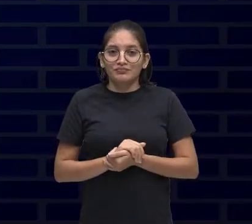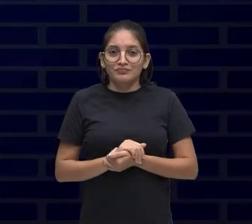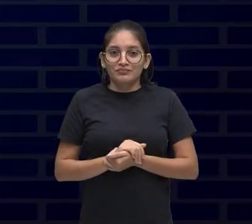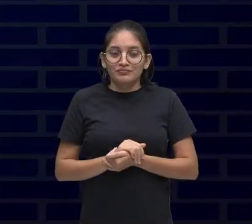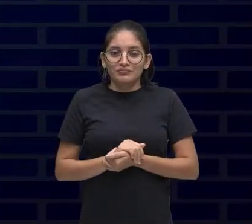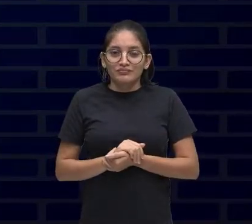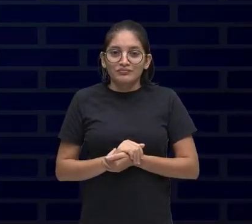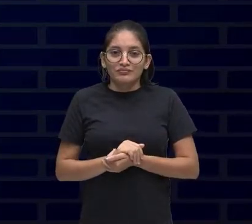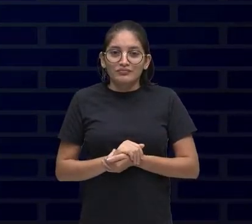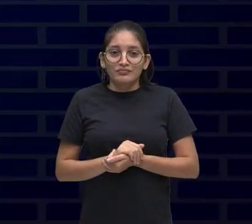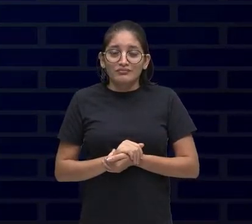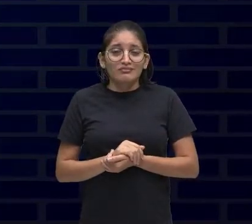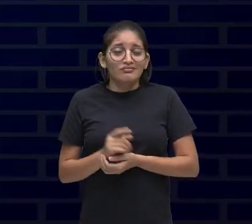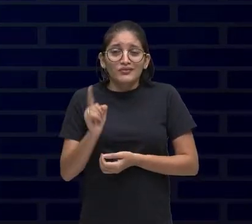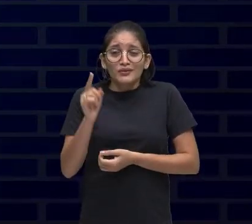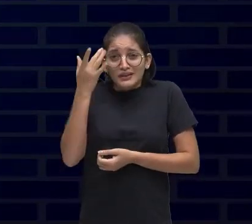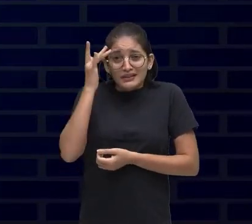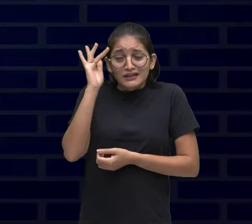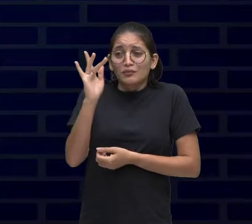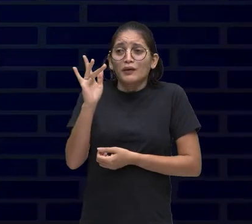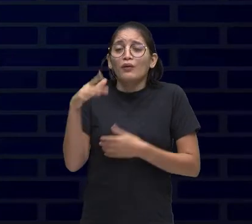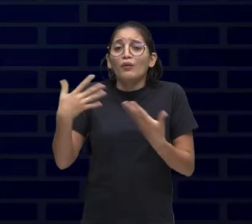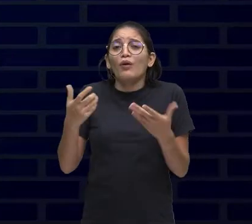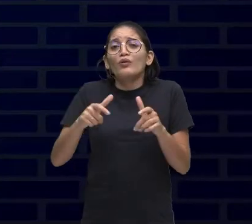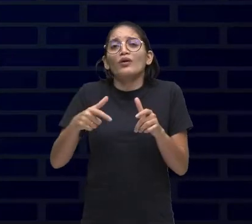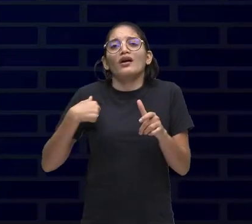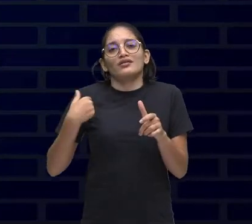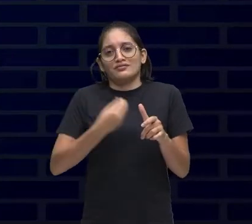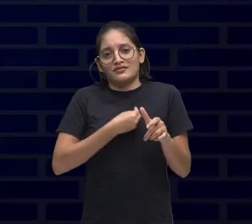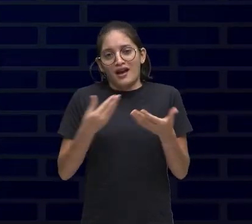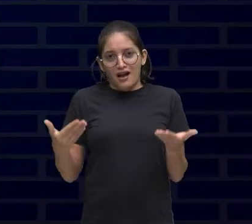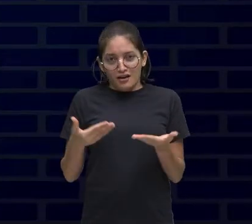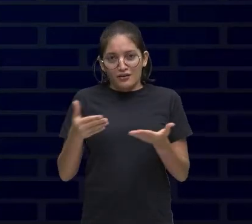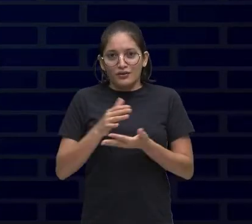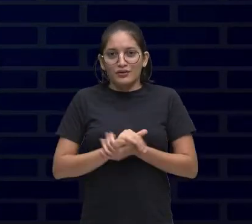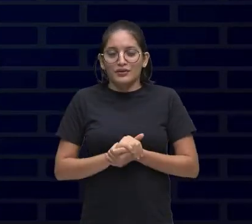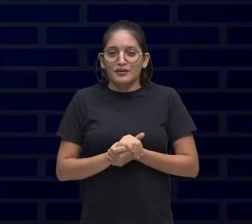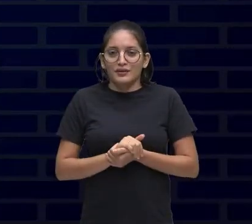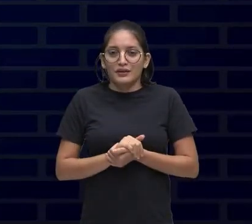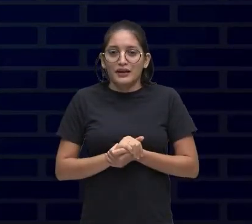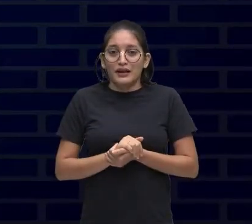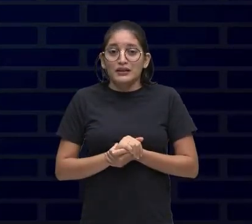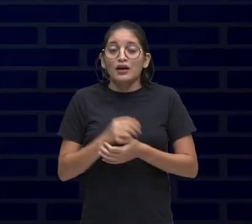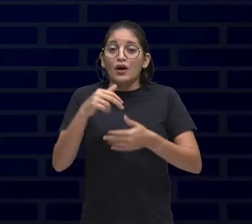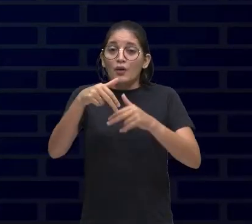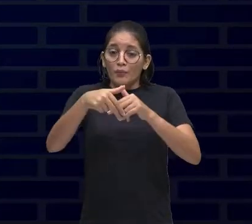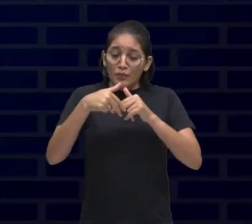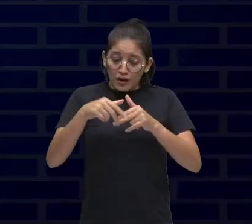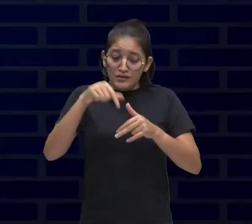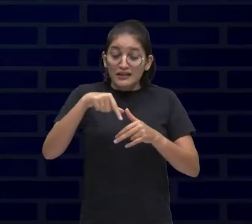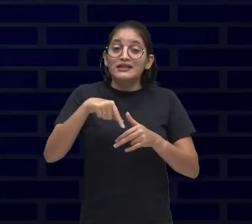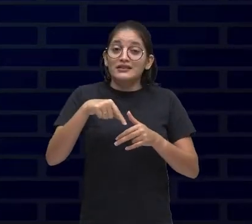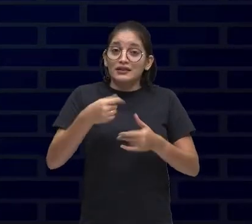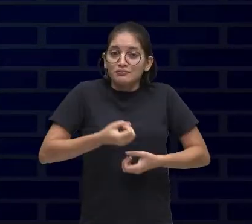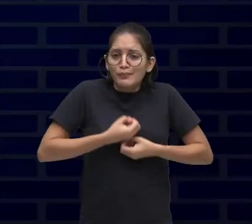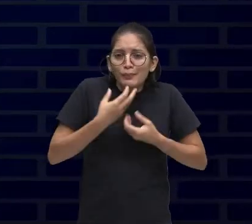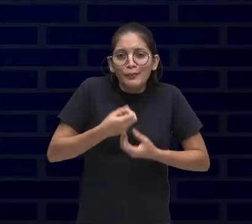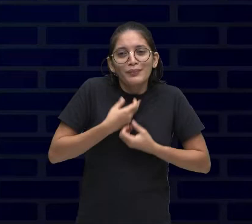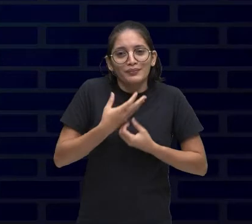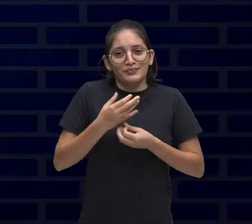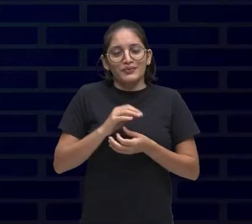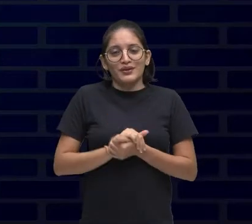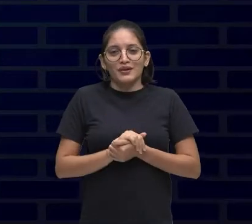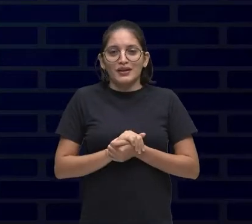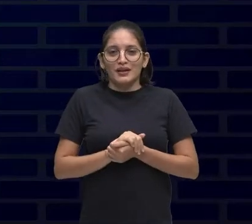não sabíamos aonde nós estávamos. E através desse poema, eu